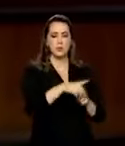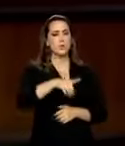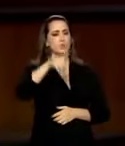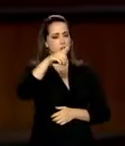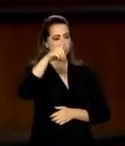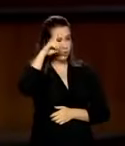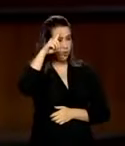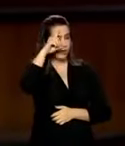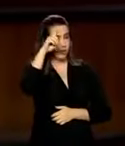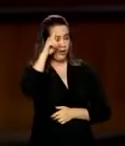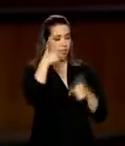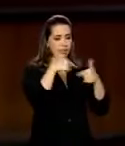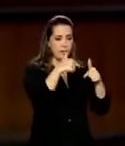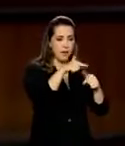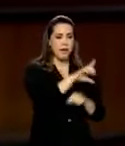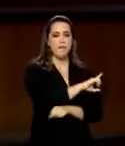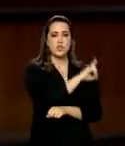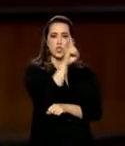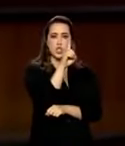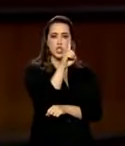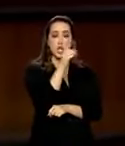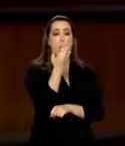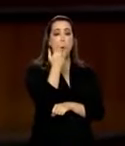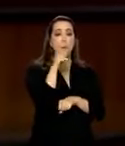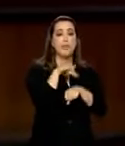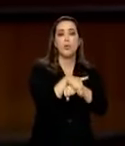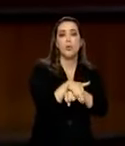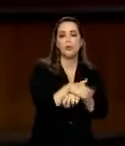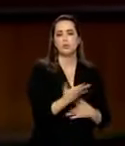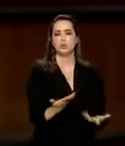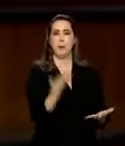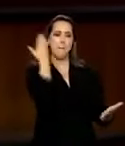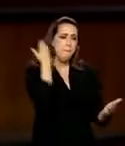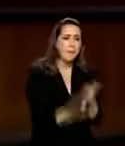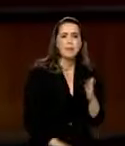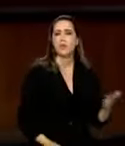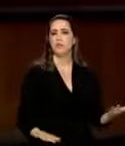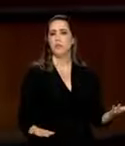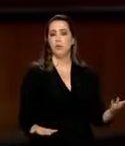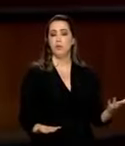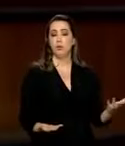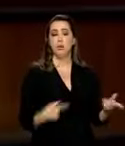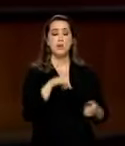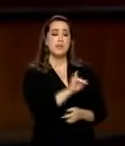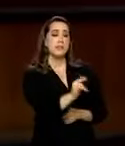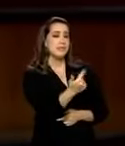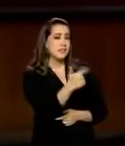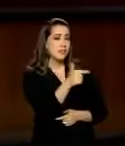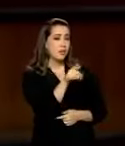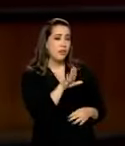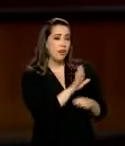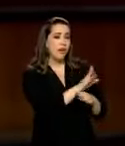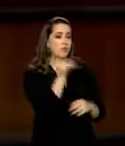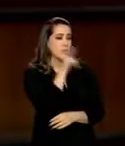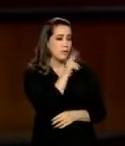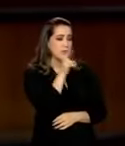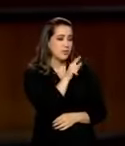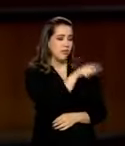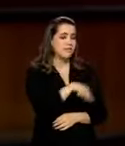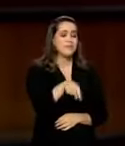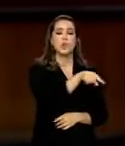muitos trabalhavam de manhã para comer de noite, perderam tudo. Se não é o auxílio emergencial por parte do governo, essas pessoas